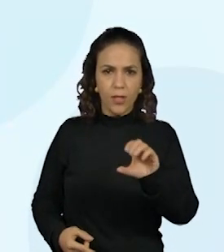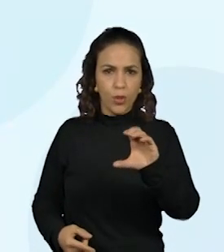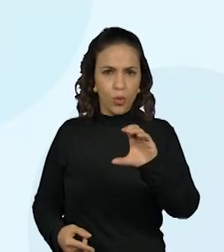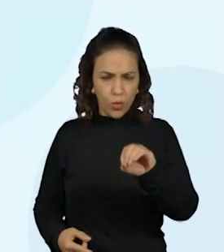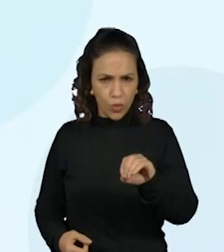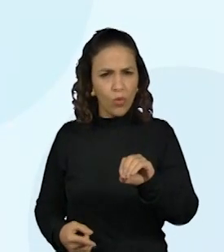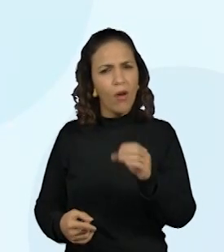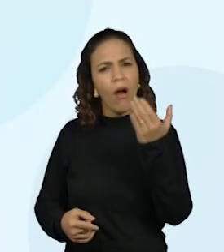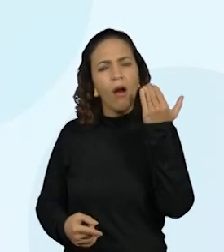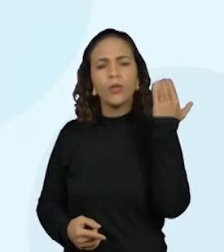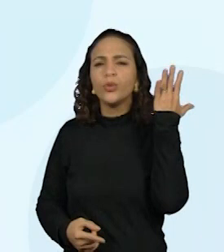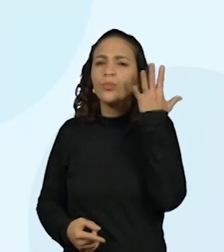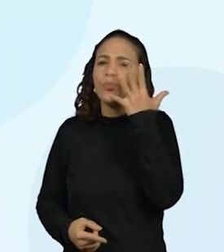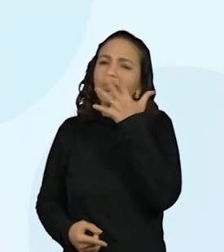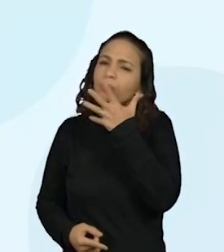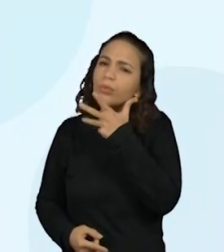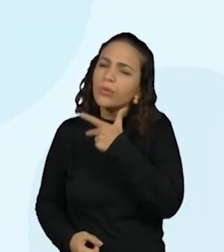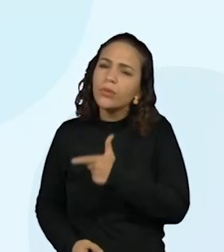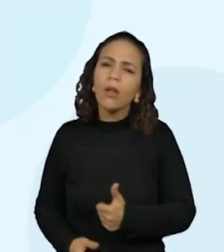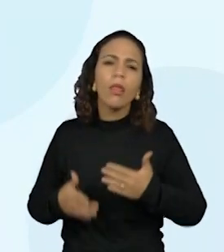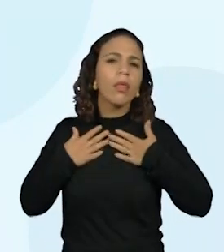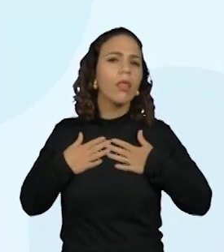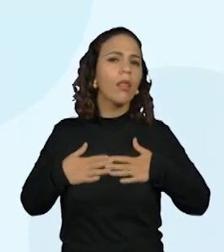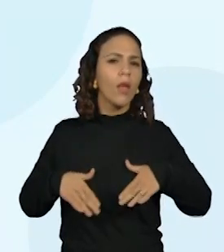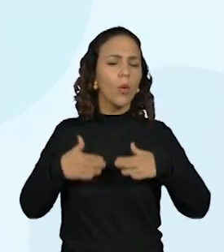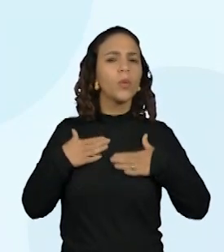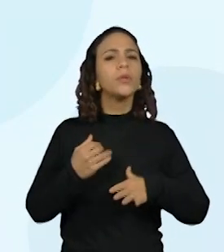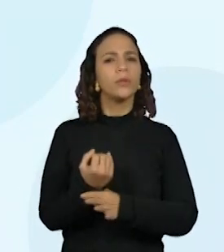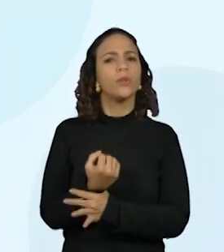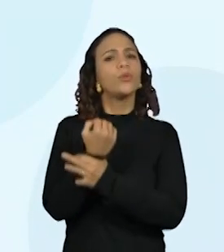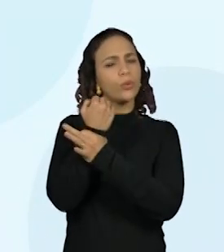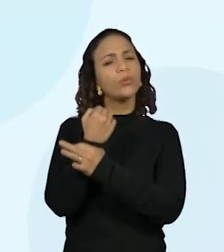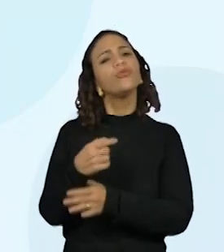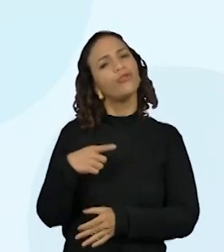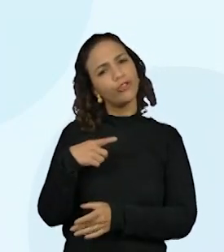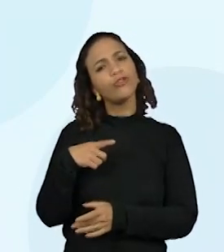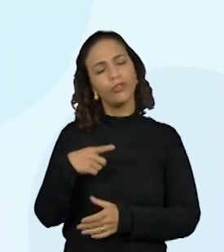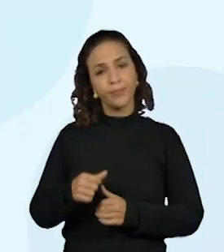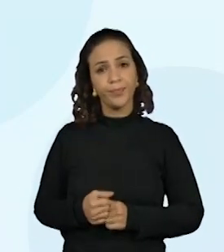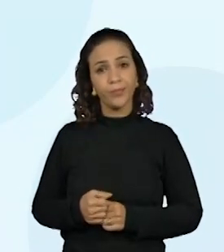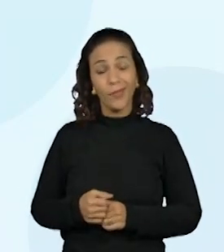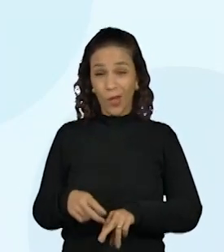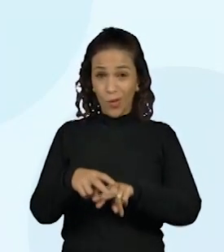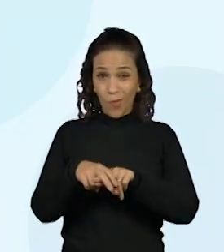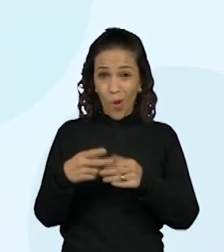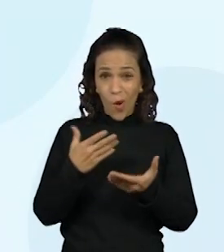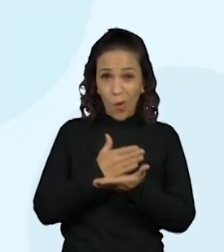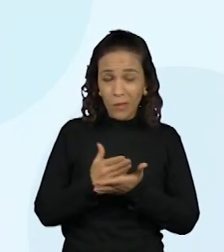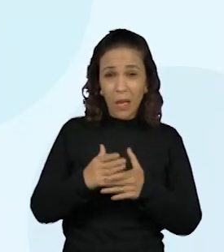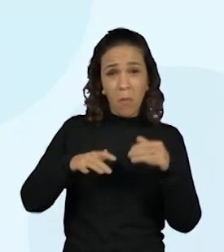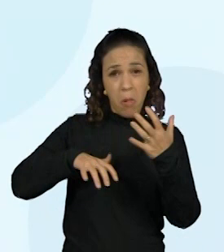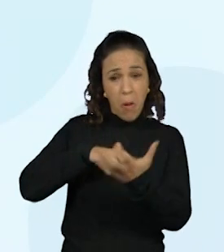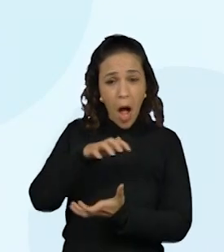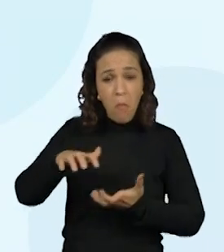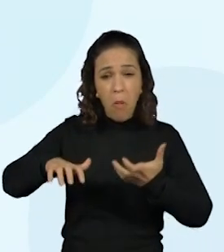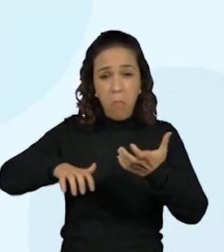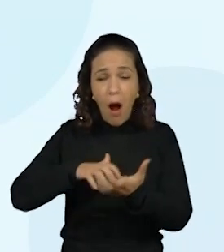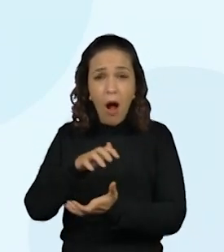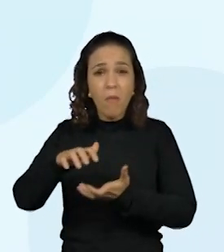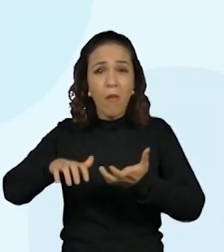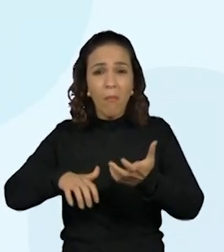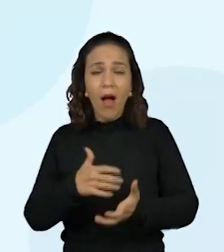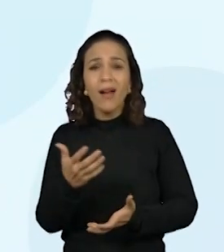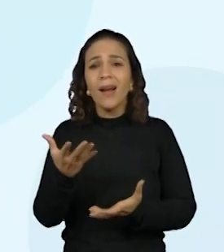era bonita, tranquila e tinha segurança. Por causa dos conflitos ficou muito cara. Muitas